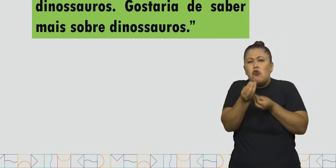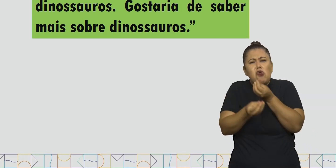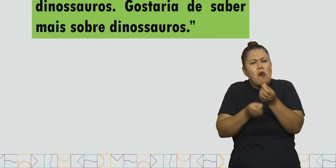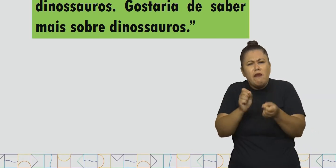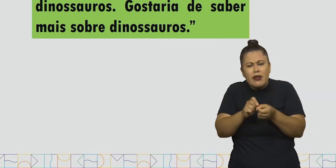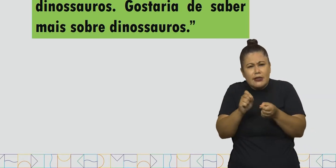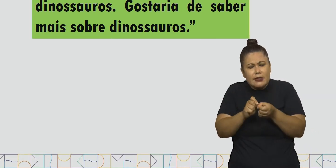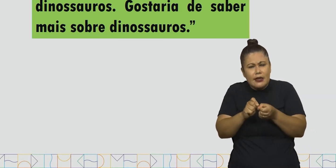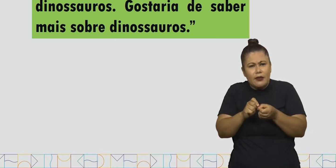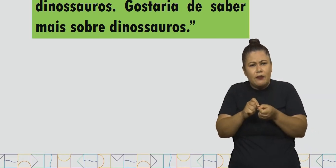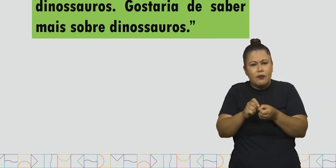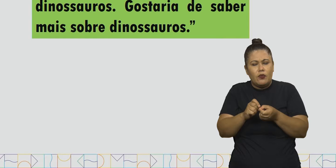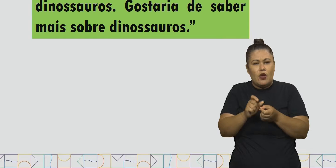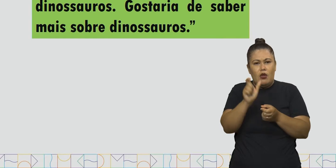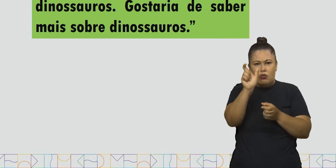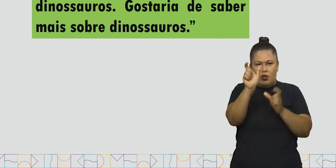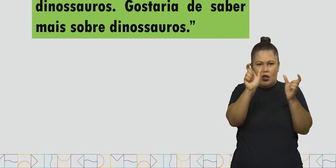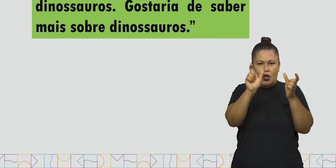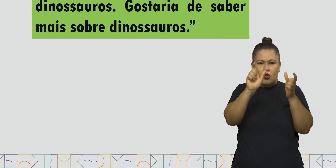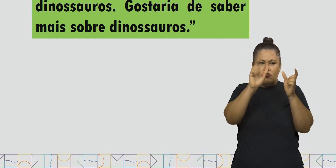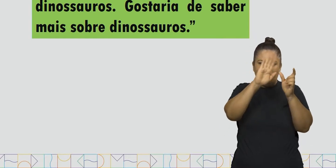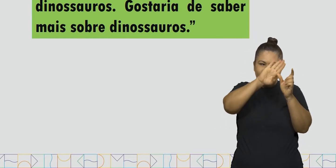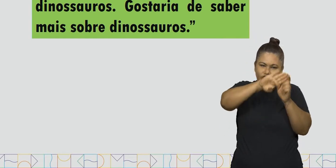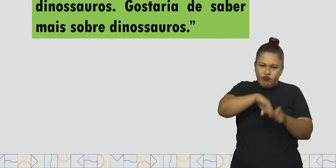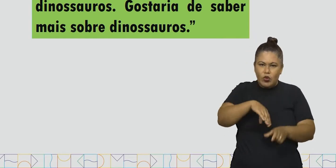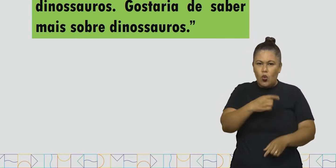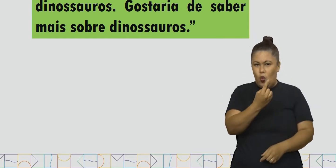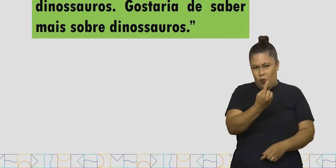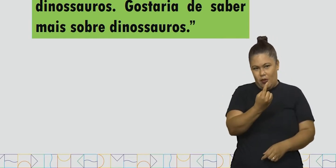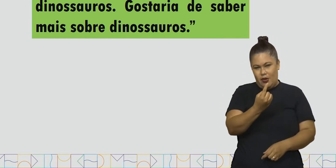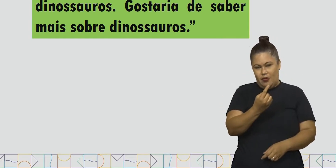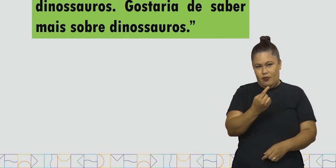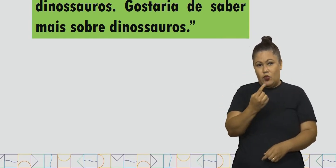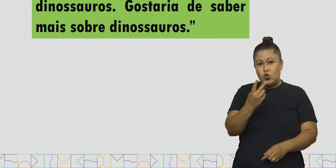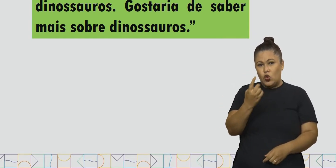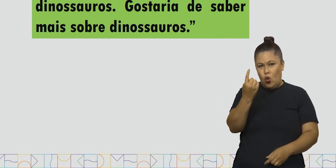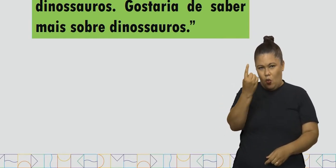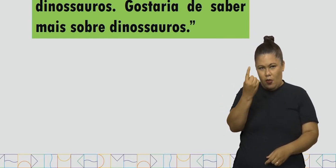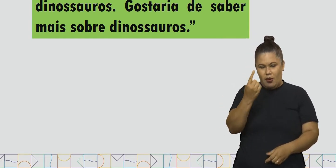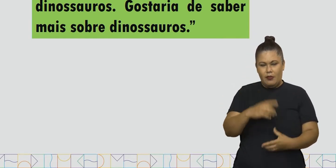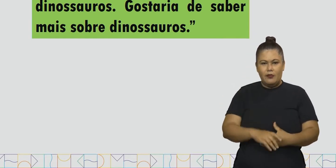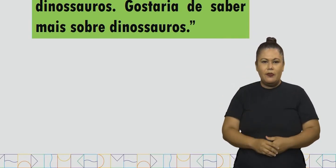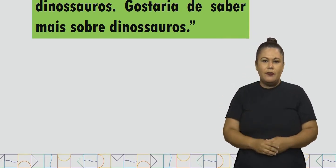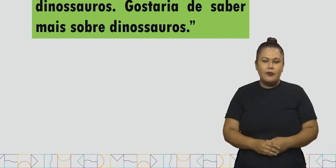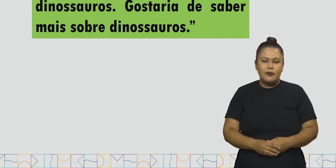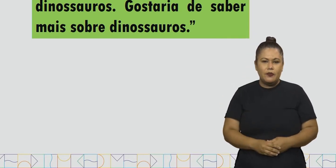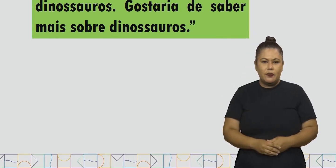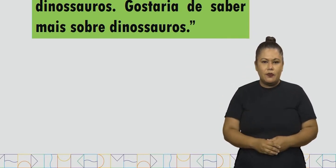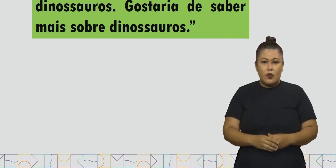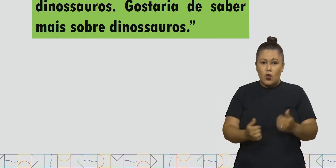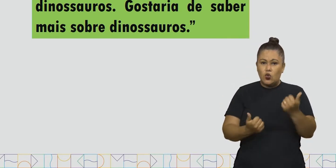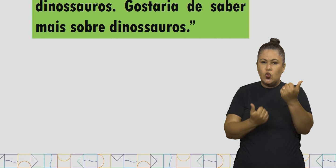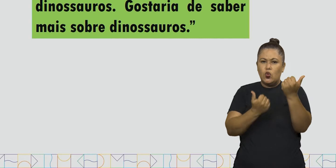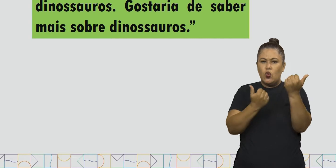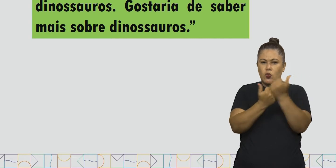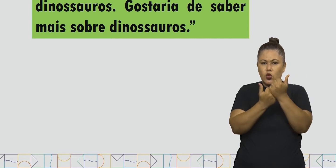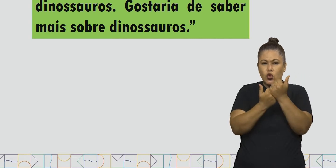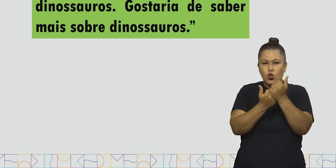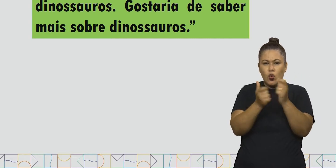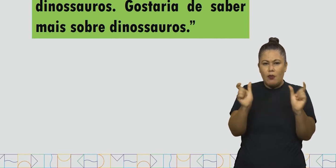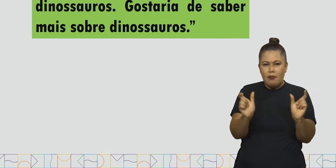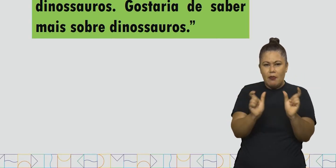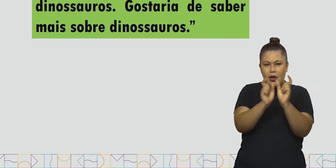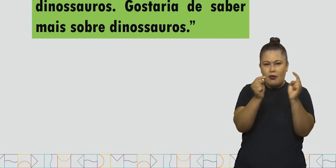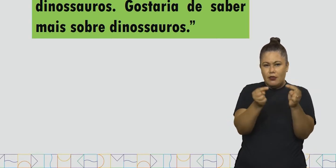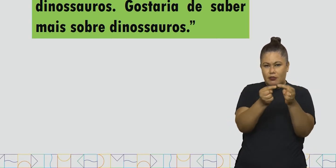isso? Retirando a palavra dinossauros, que aparece pela segunda vez, e substituí-la